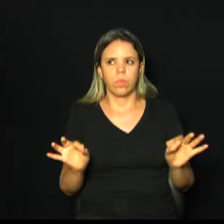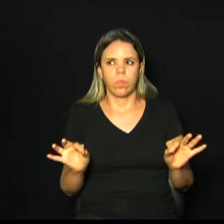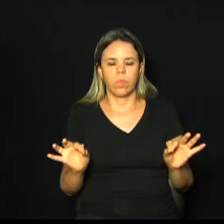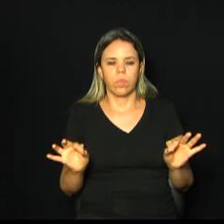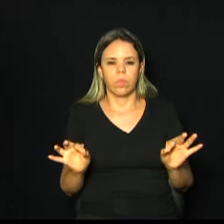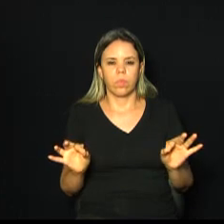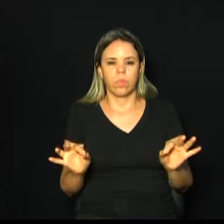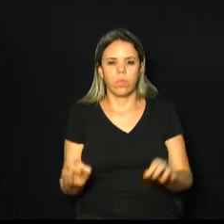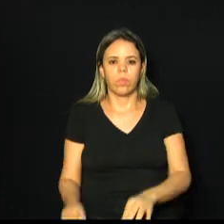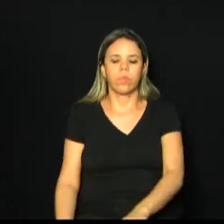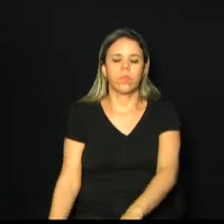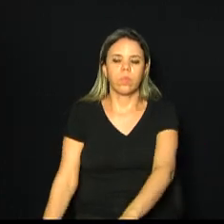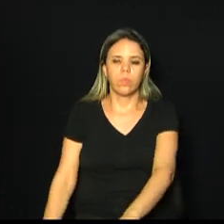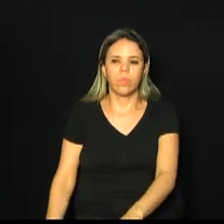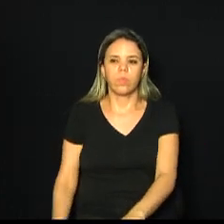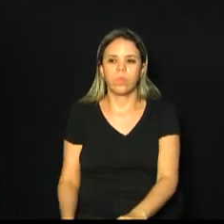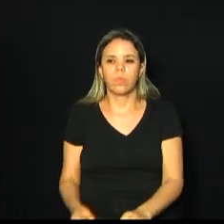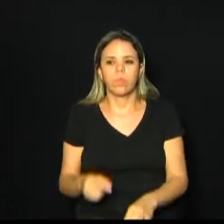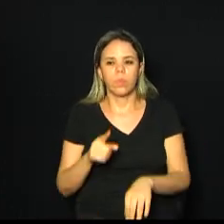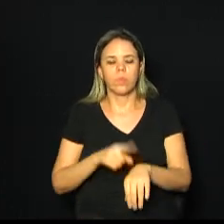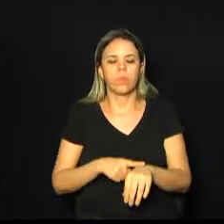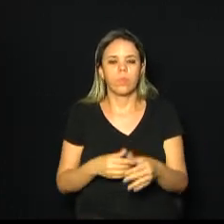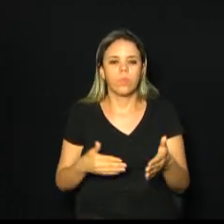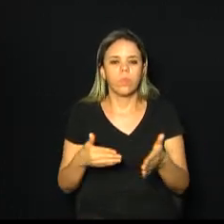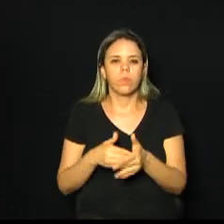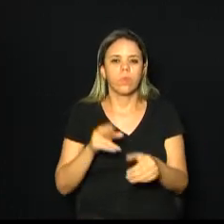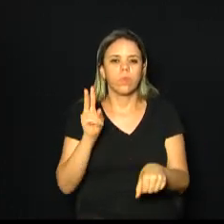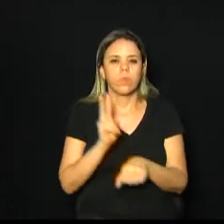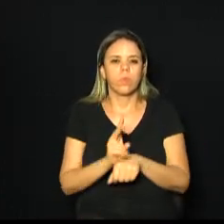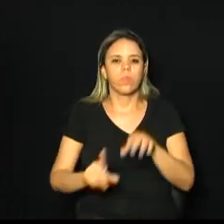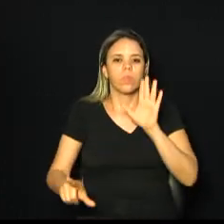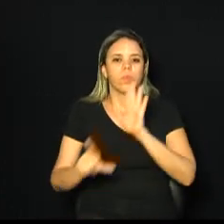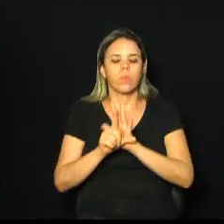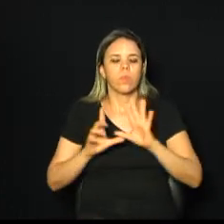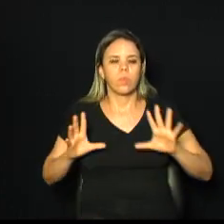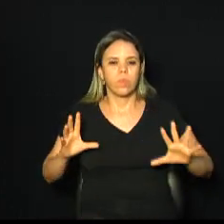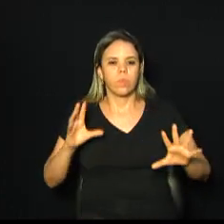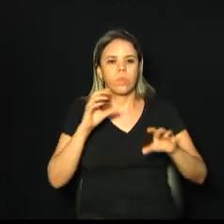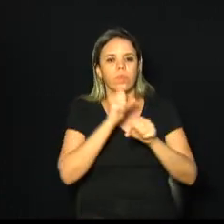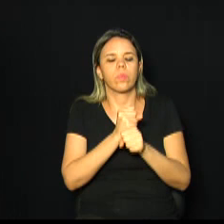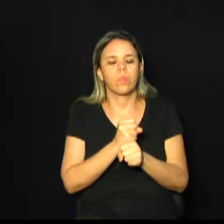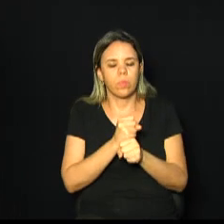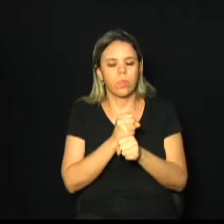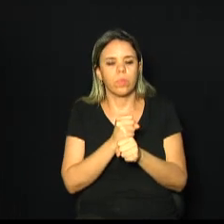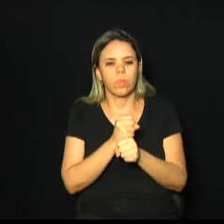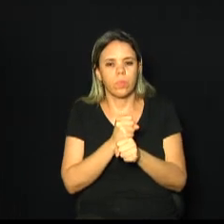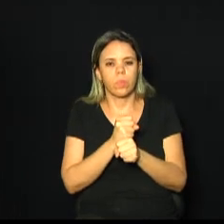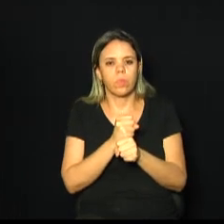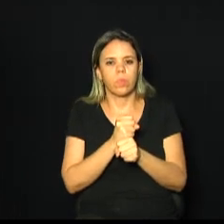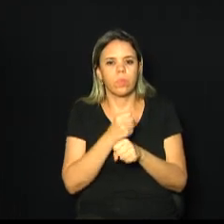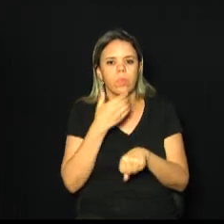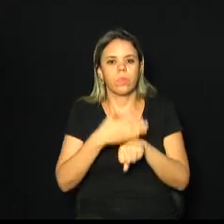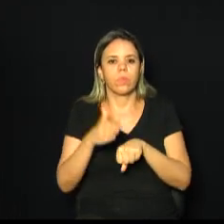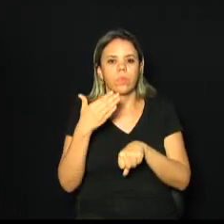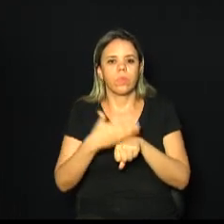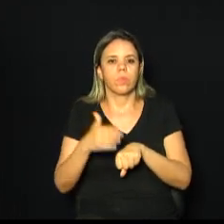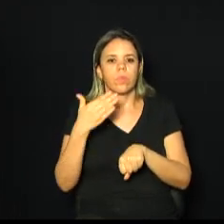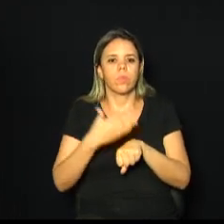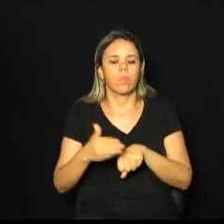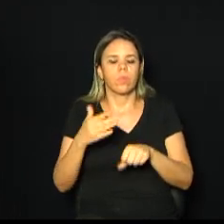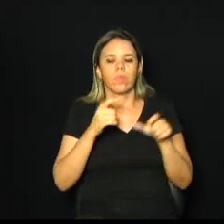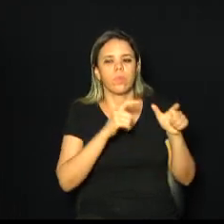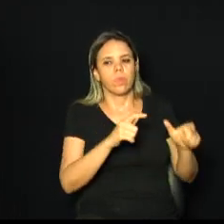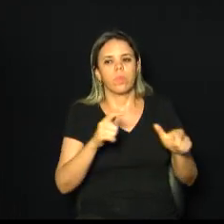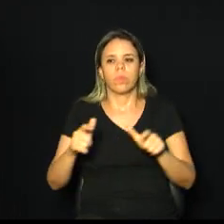eles vão dar prazos, vão cuidar da lei como um todo, para que ela seja aplicada em todo